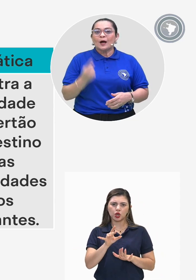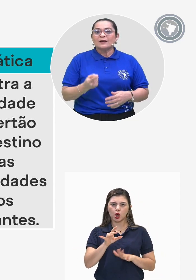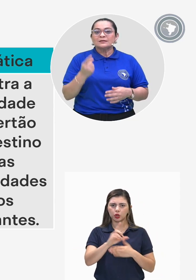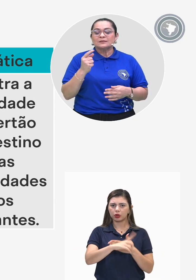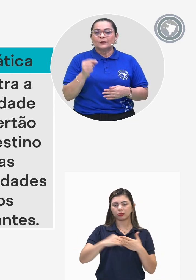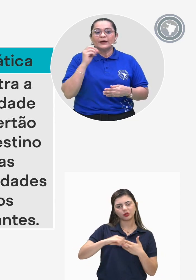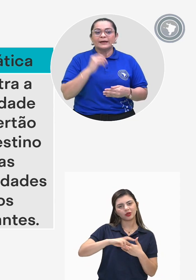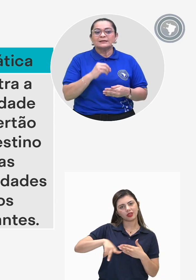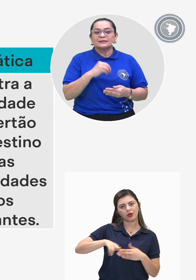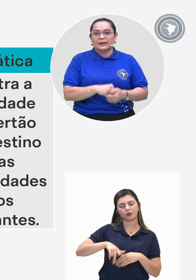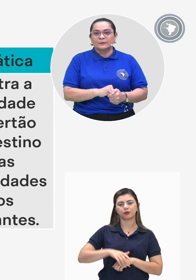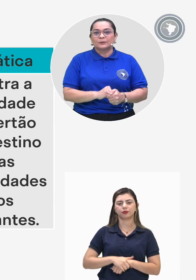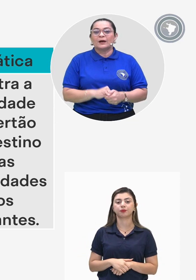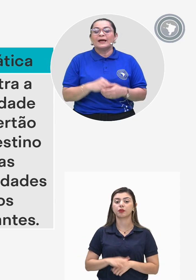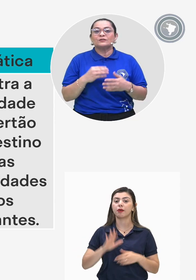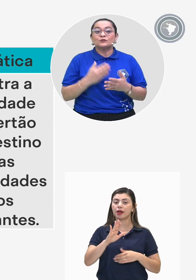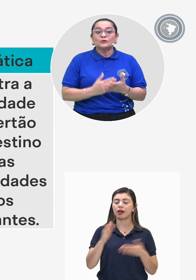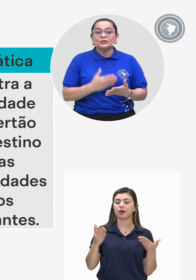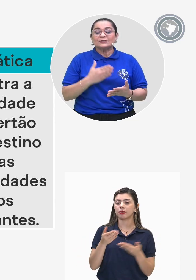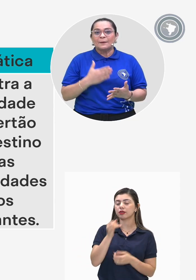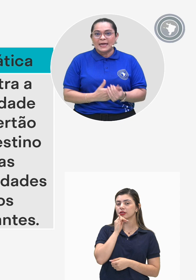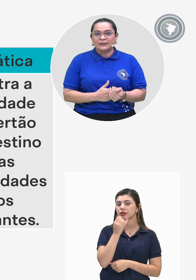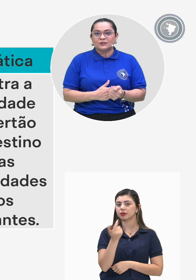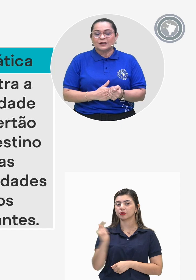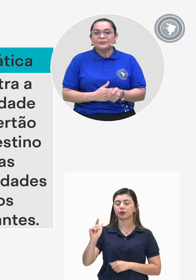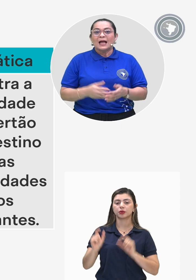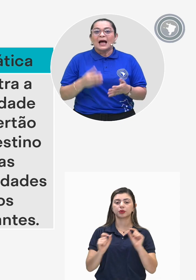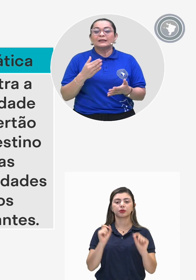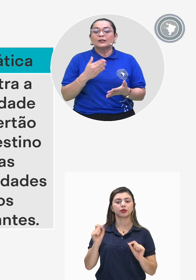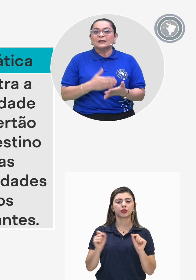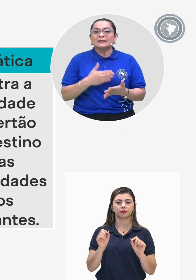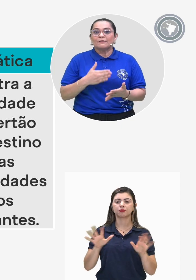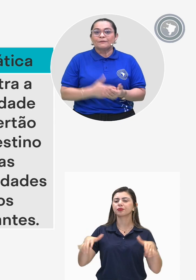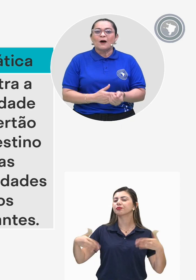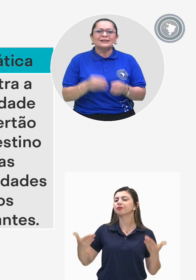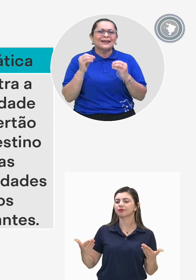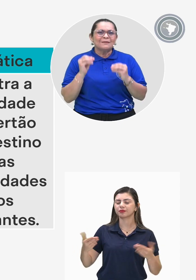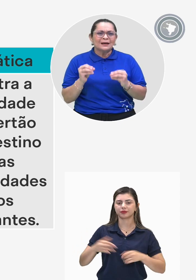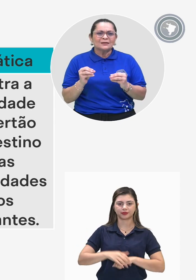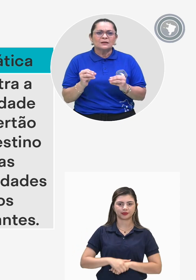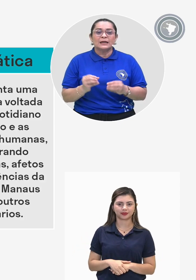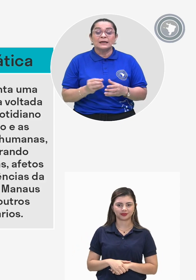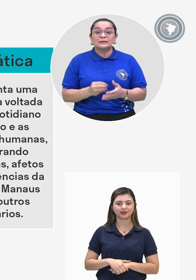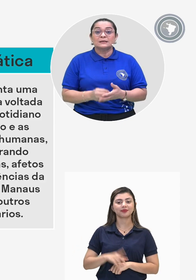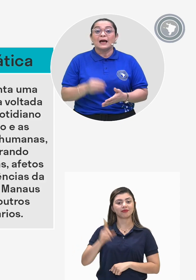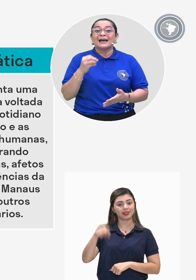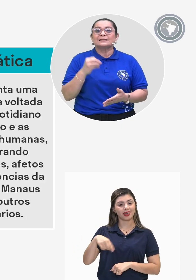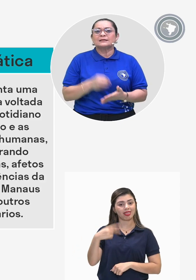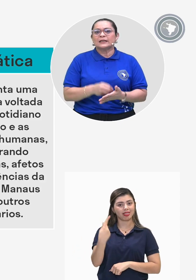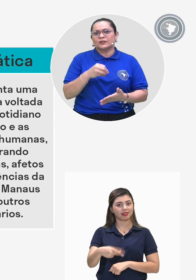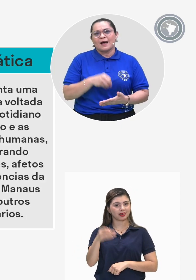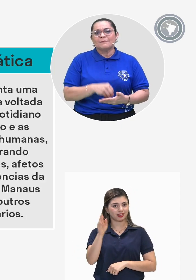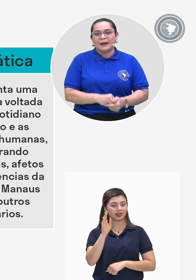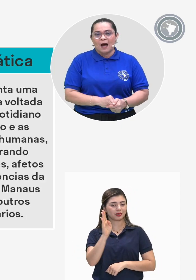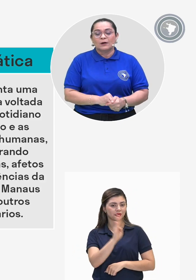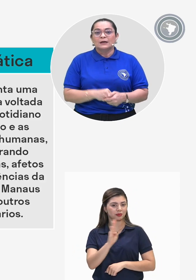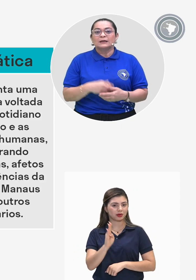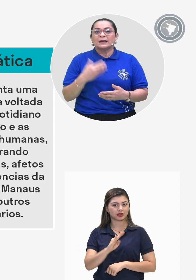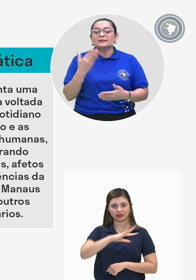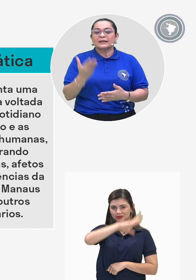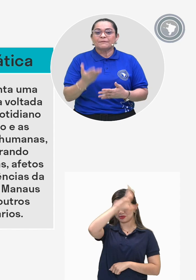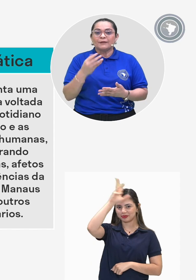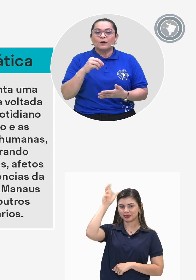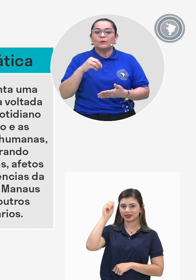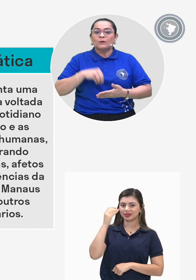O próximo exemplo é justamente a da nossa voz amazonense, Astrid Cabral,